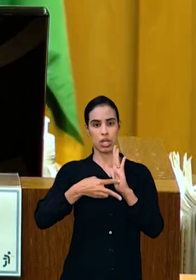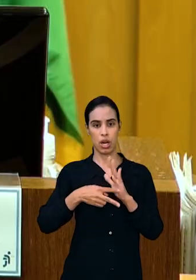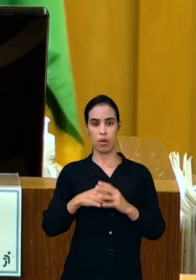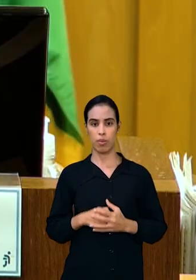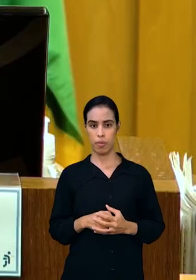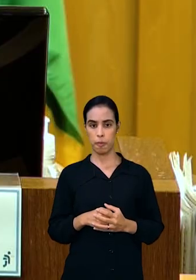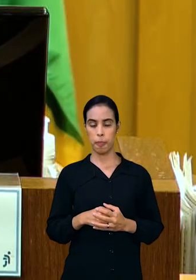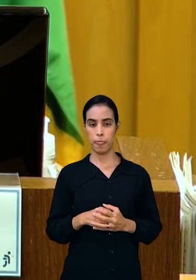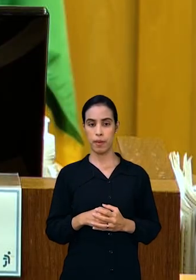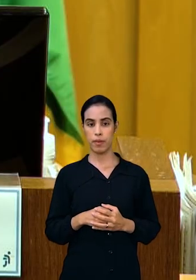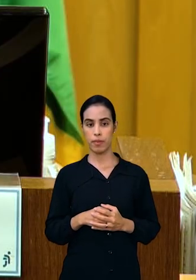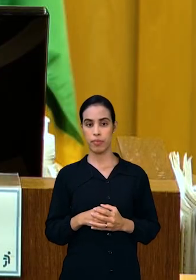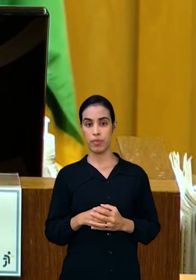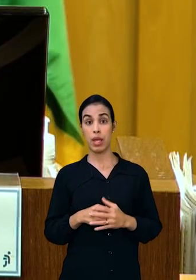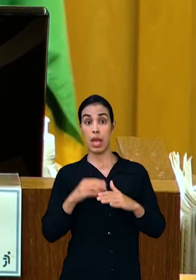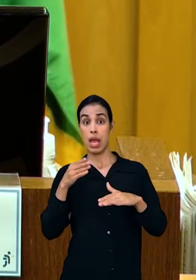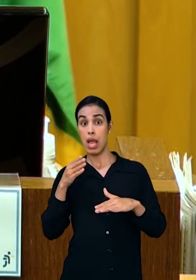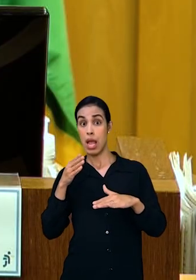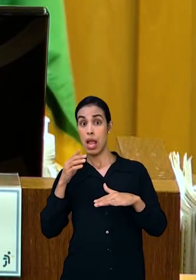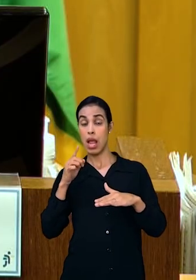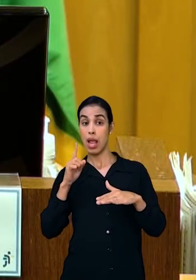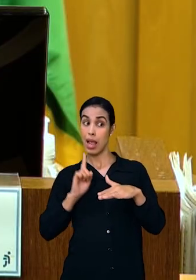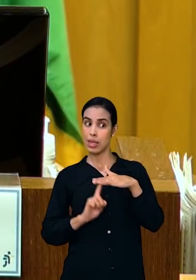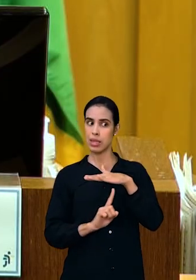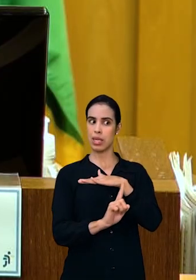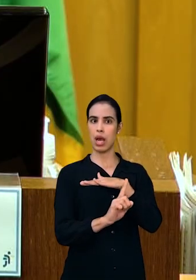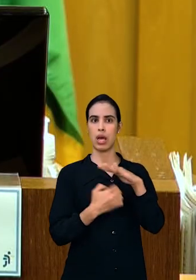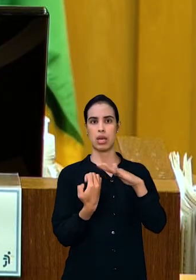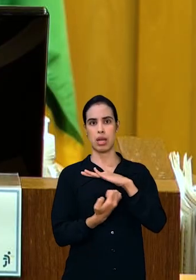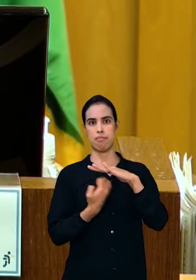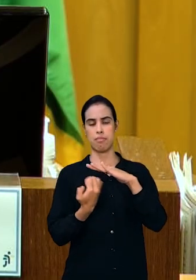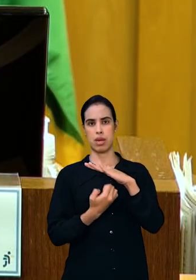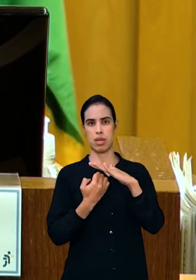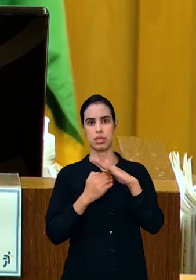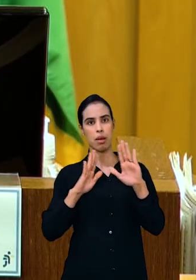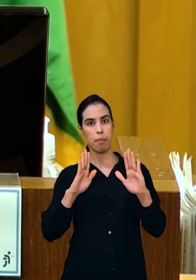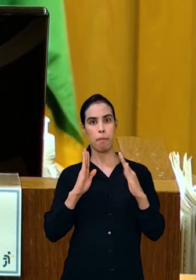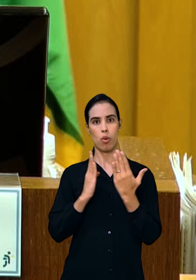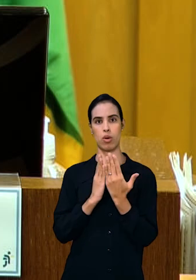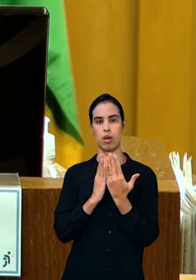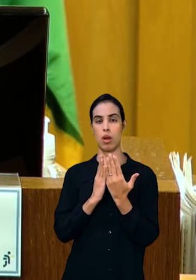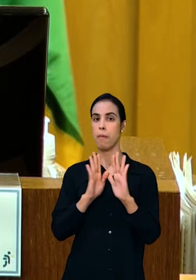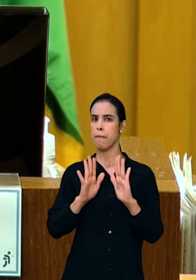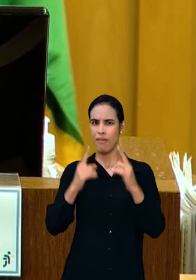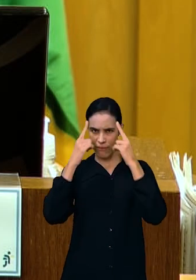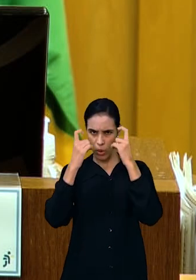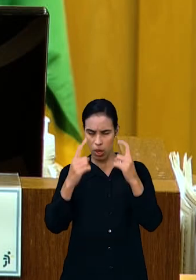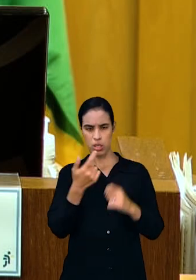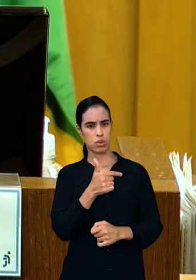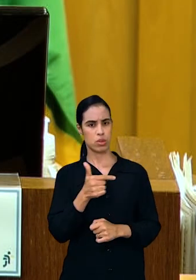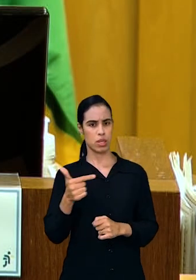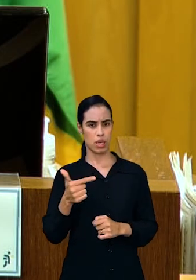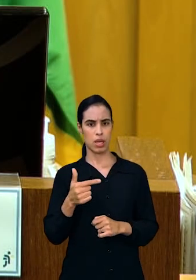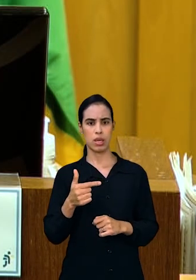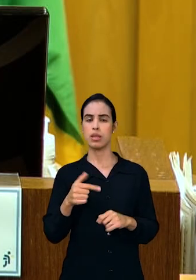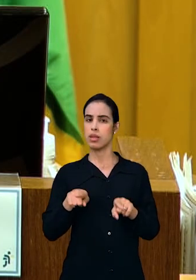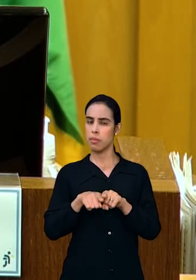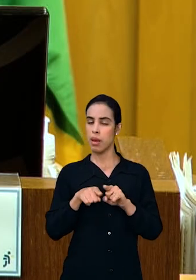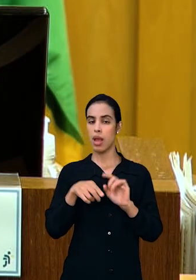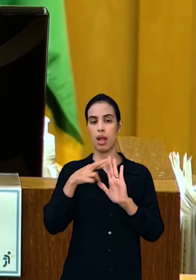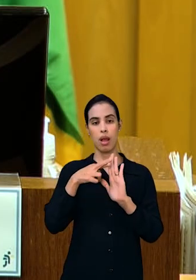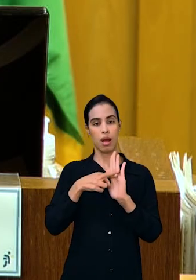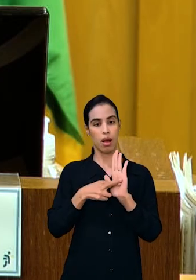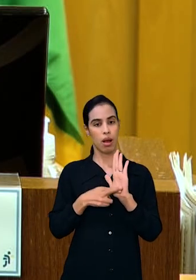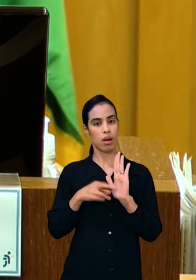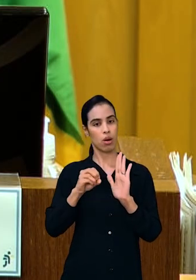Houve sim piquete, bloqueio de acesso à empresa durante o movimento, mas sem violência. Também há